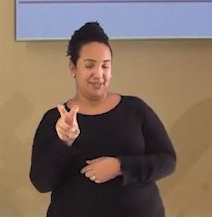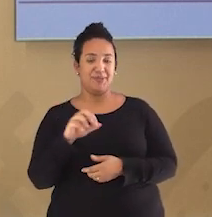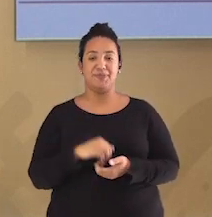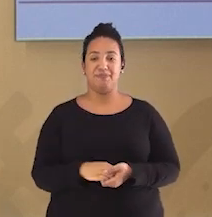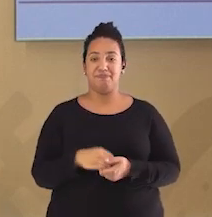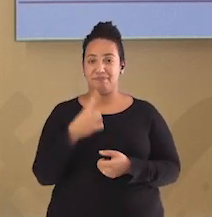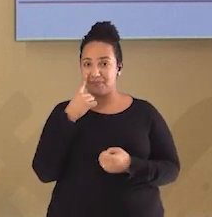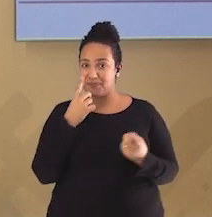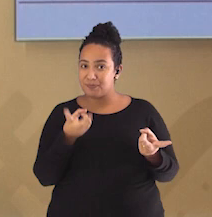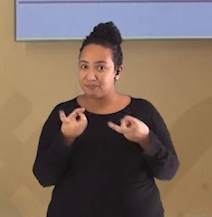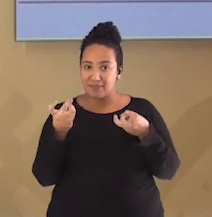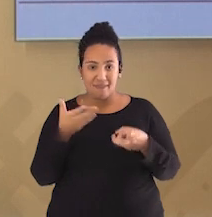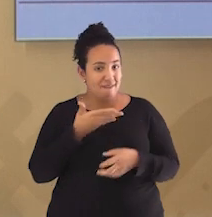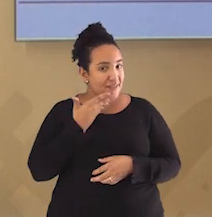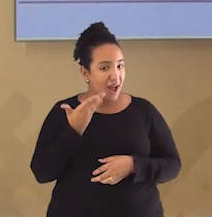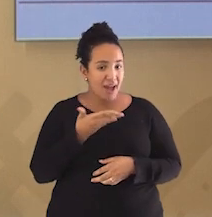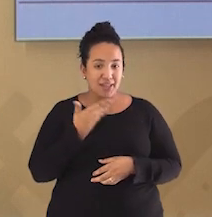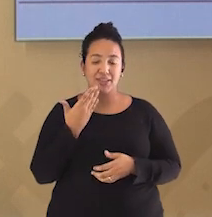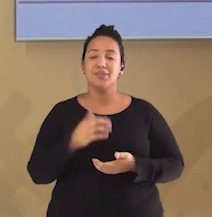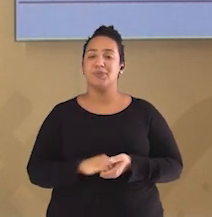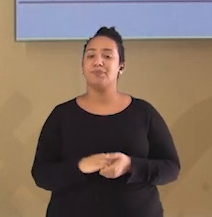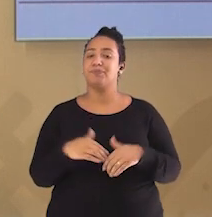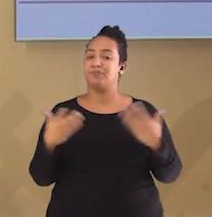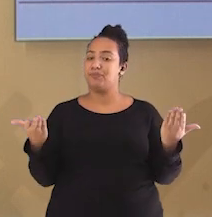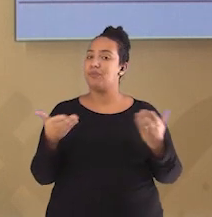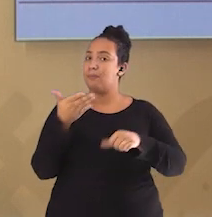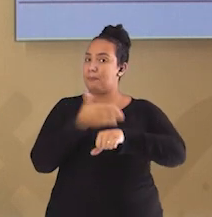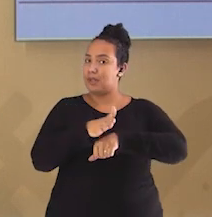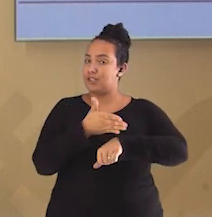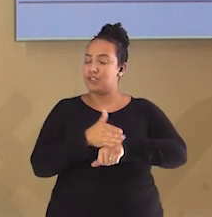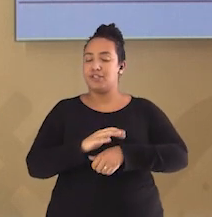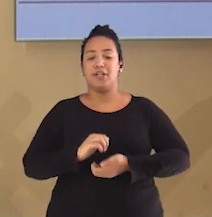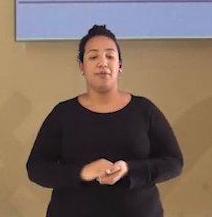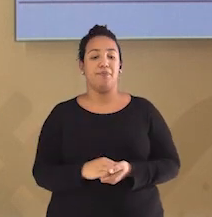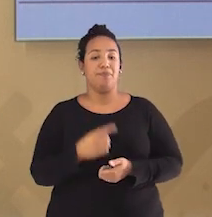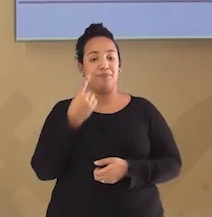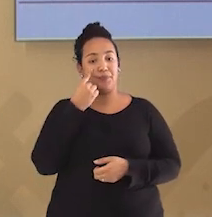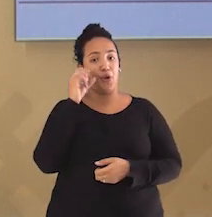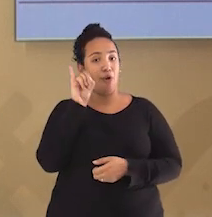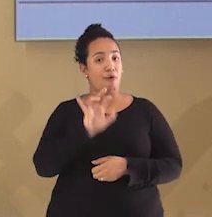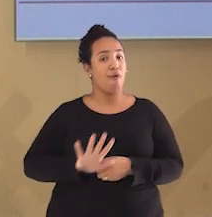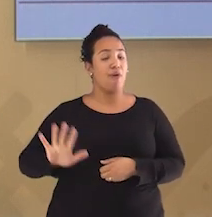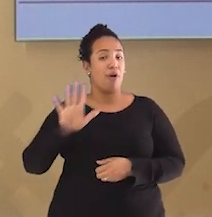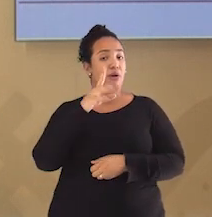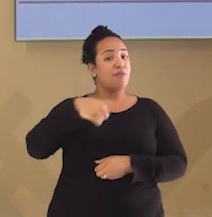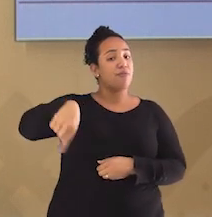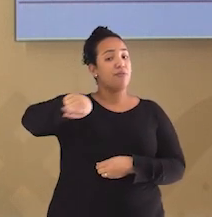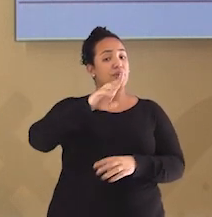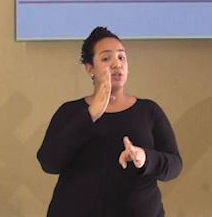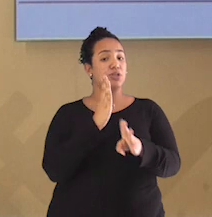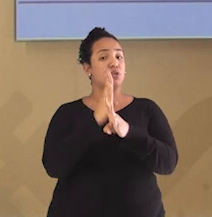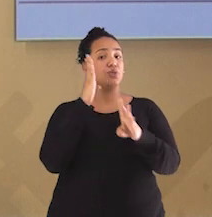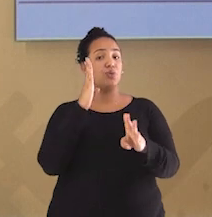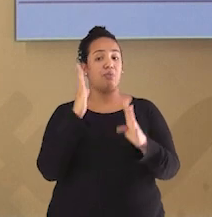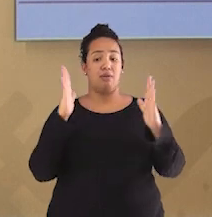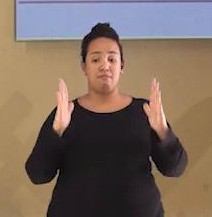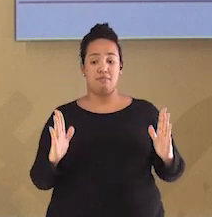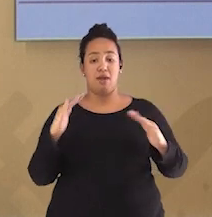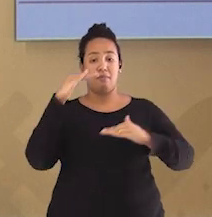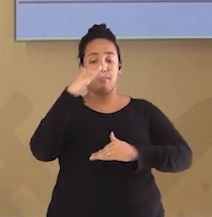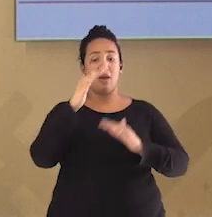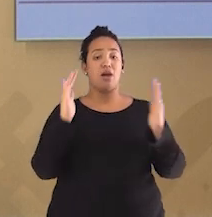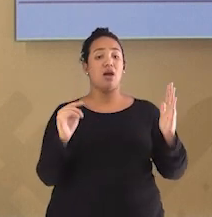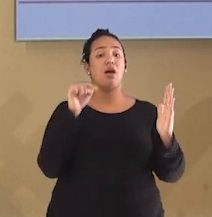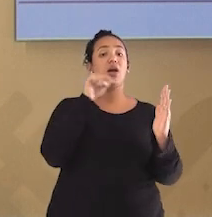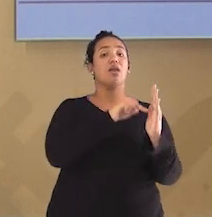25. Perceberam como é fácil? Então, vamos praticar? Olhe na tela e descubra a medida dos lados